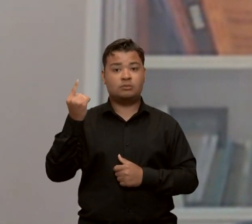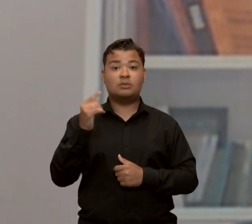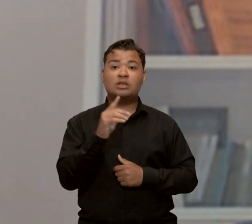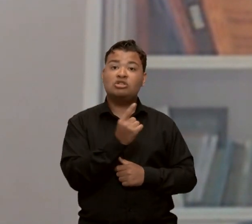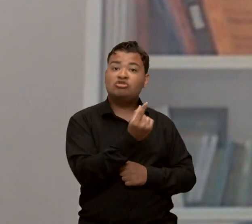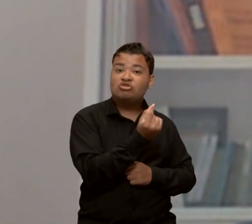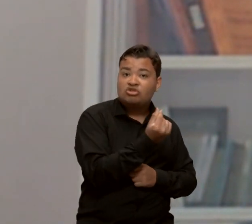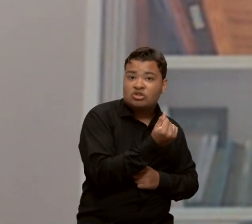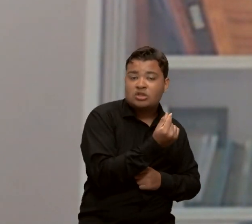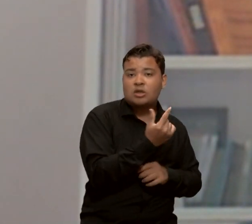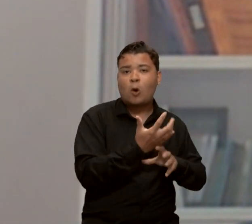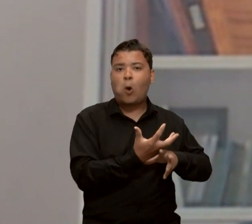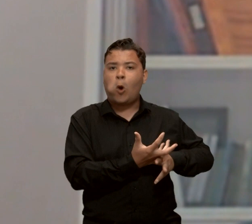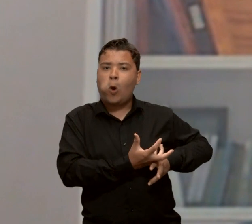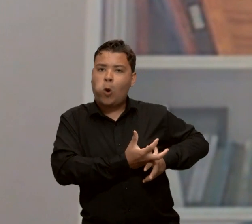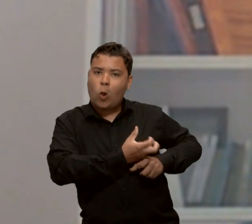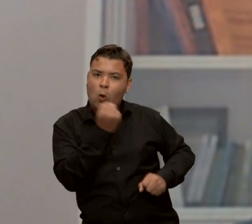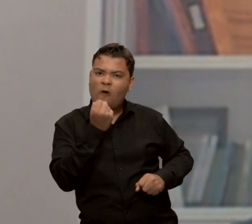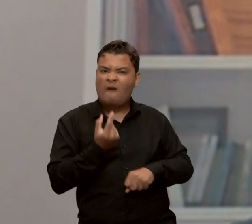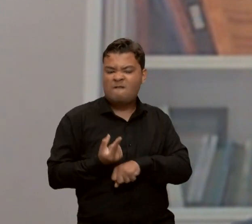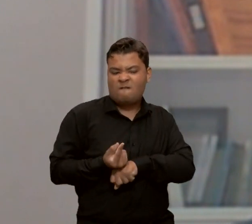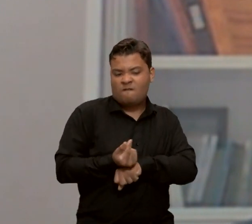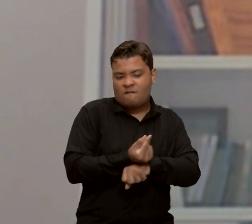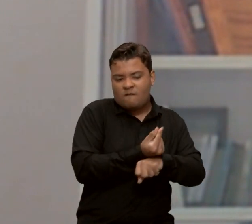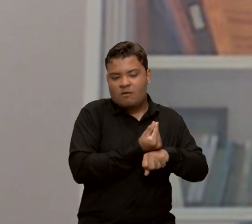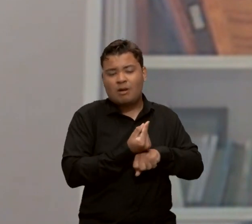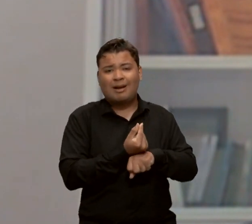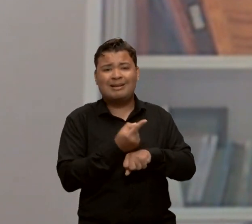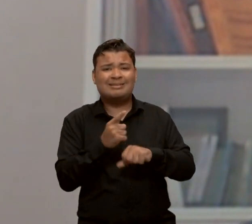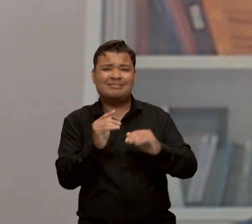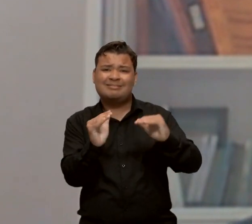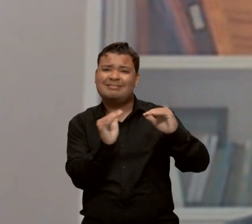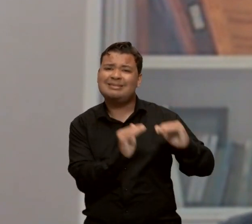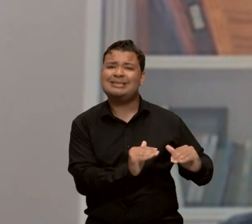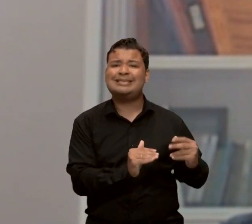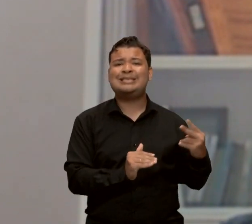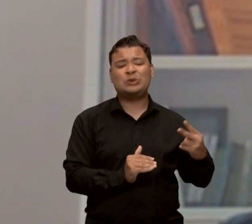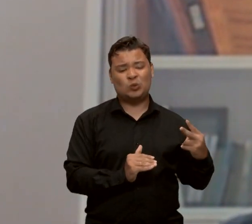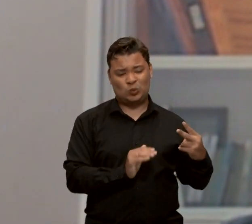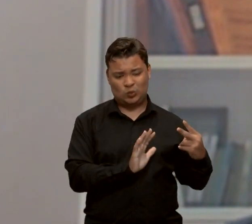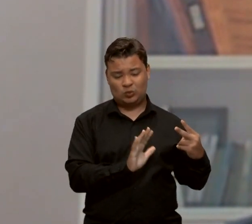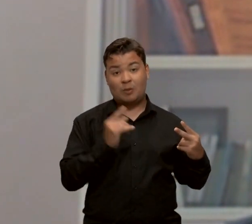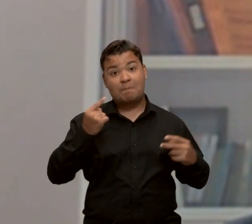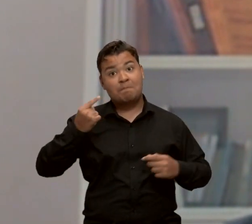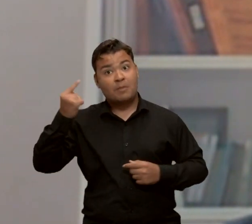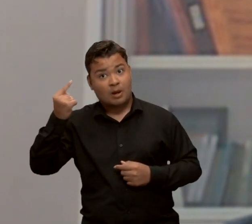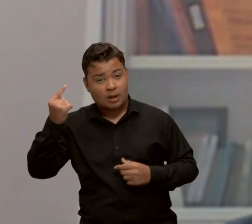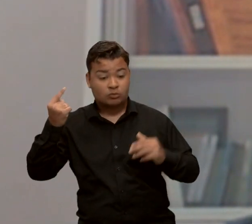a lógica capitalista num segundo plano. Então,